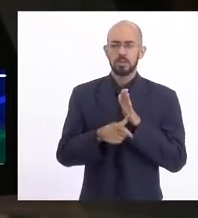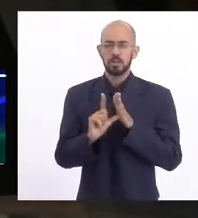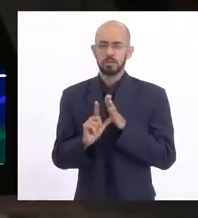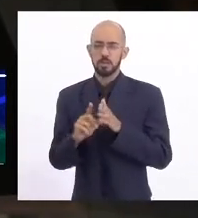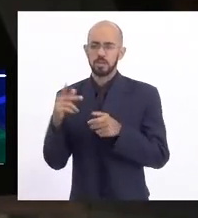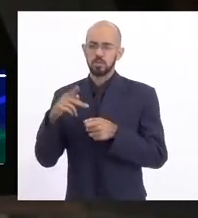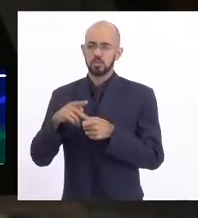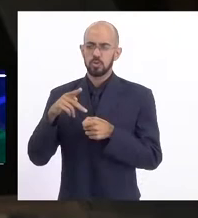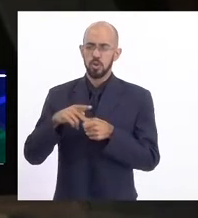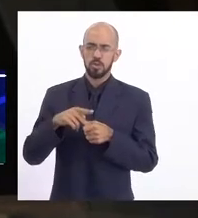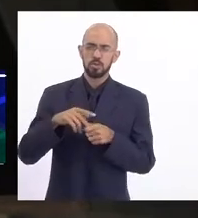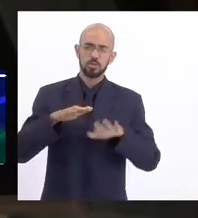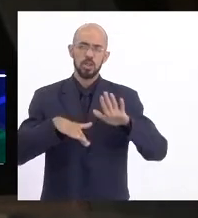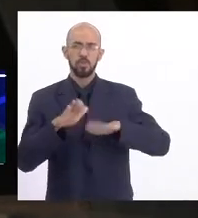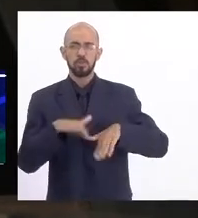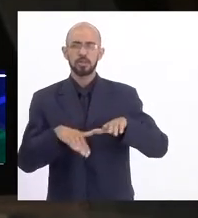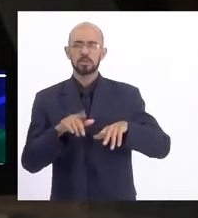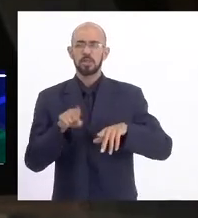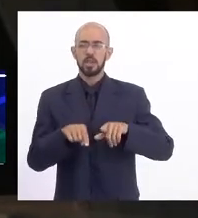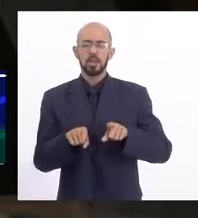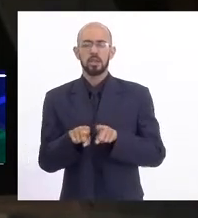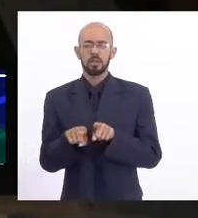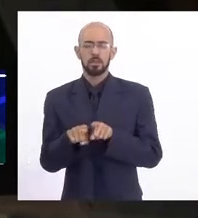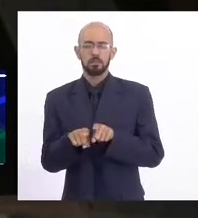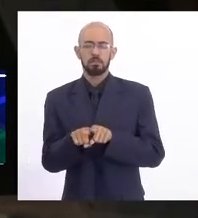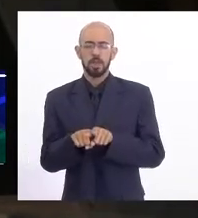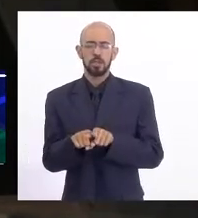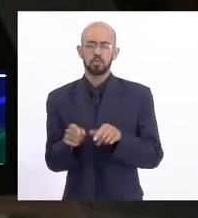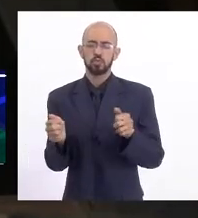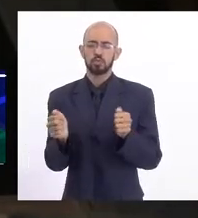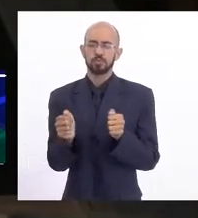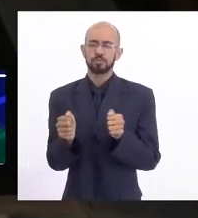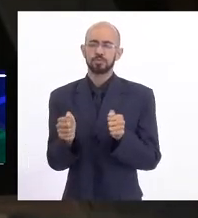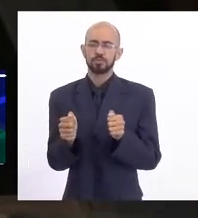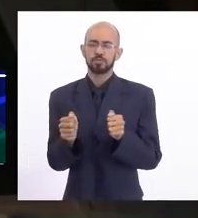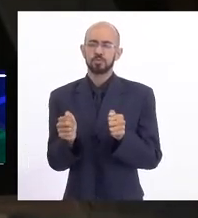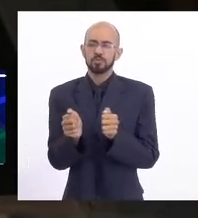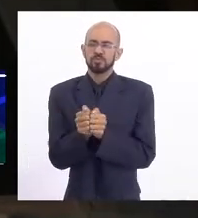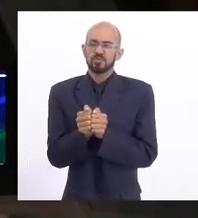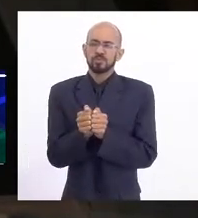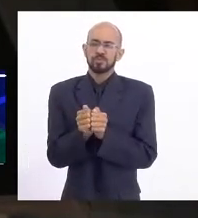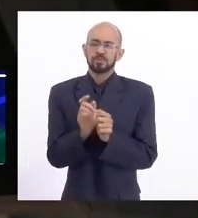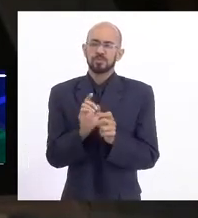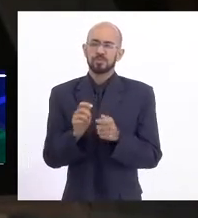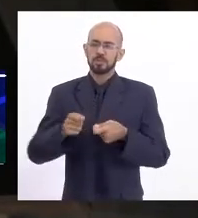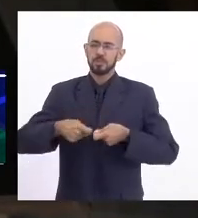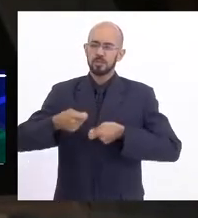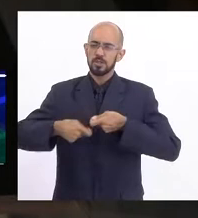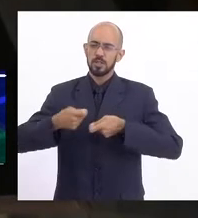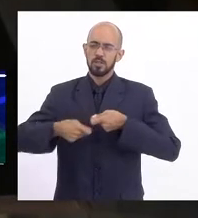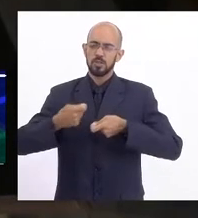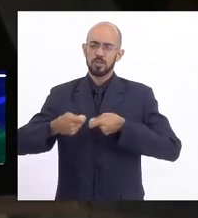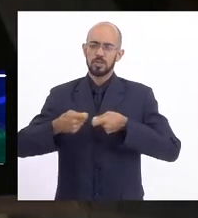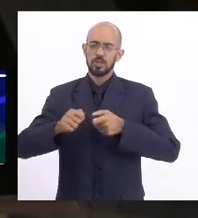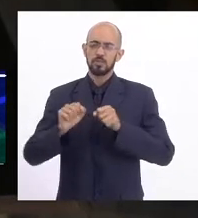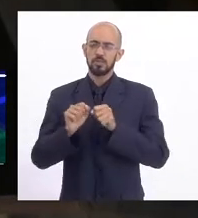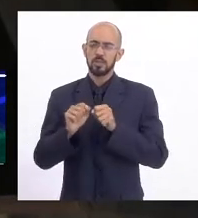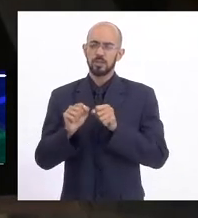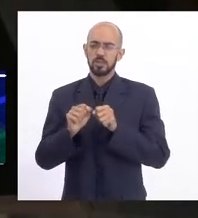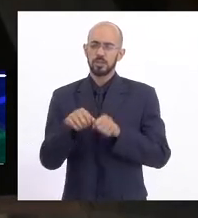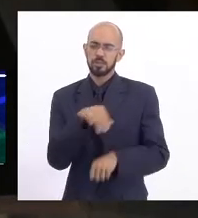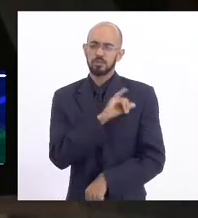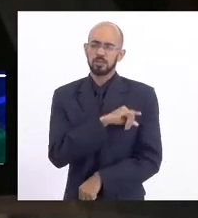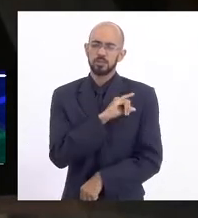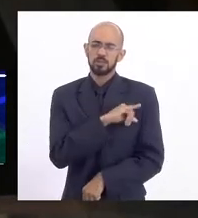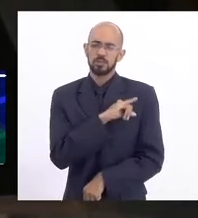royalties talvez seja ao lado da negociação recentemente feita pelo Estado do Rio de Janeiro em